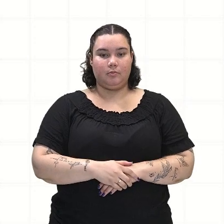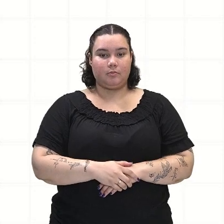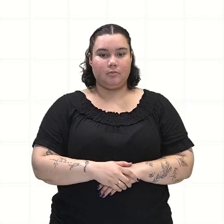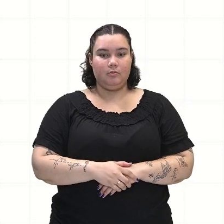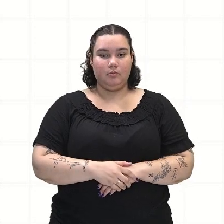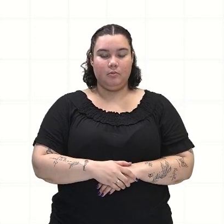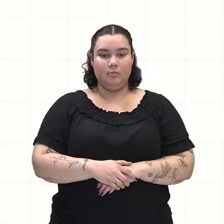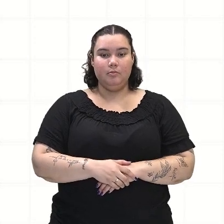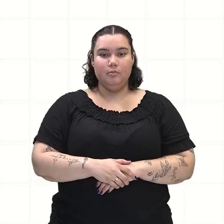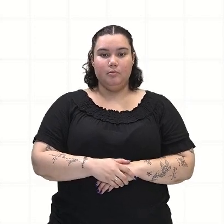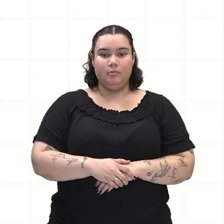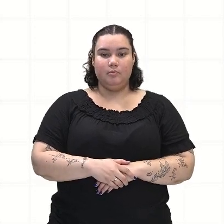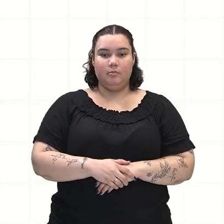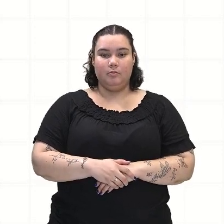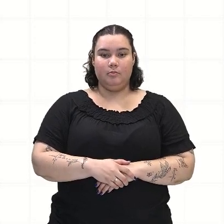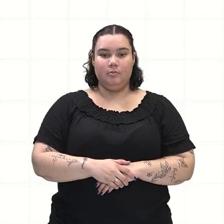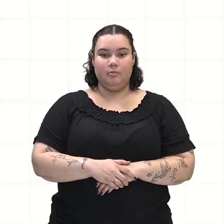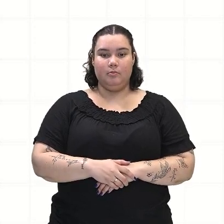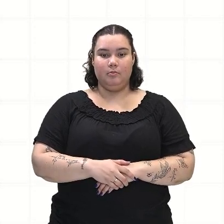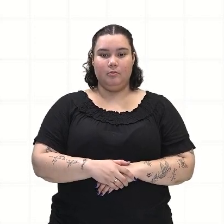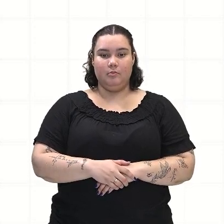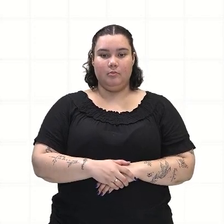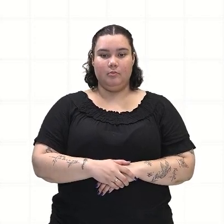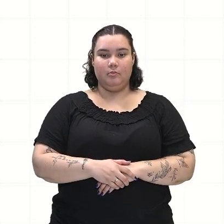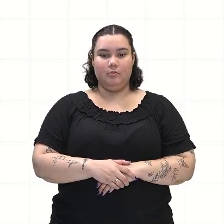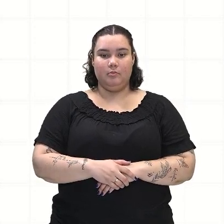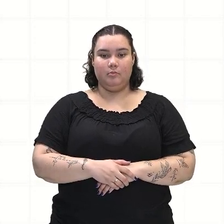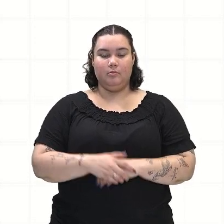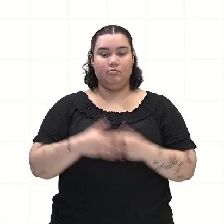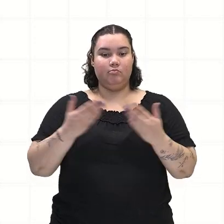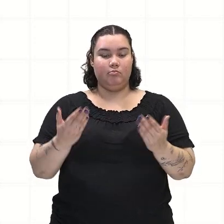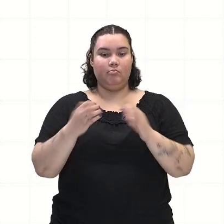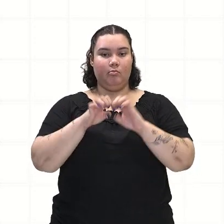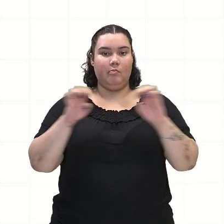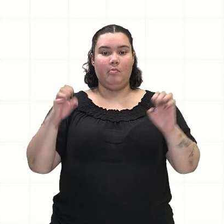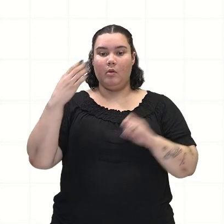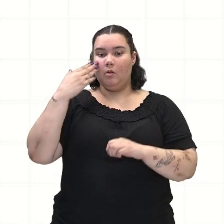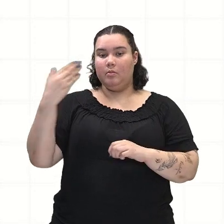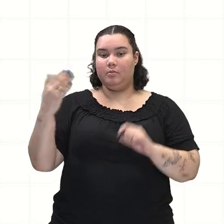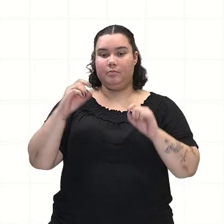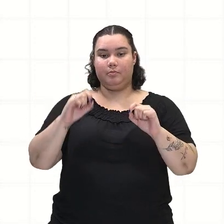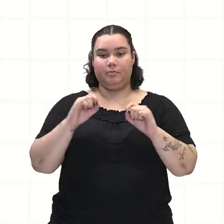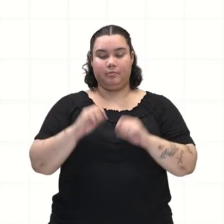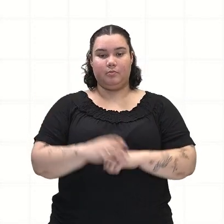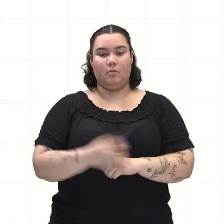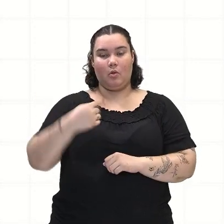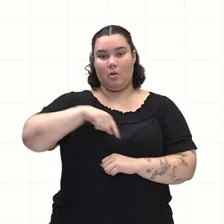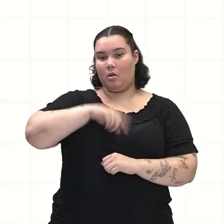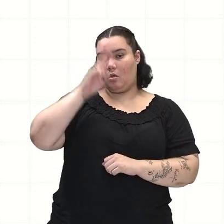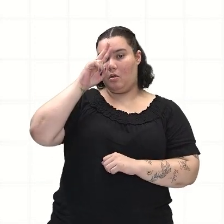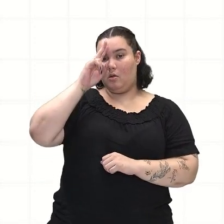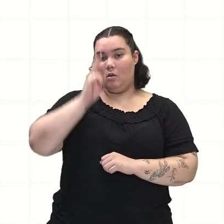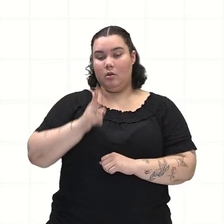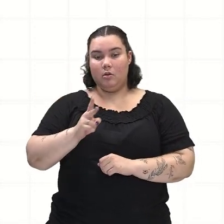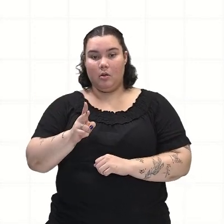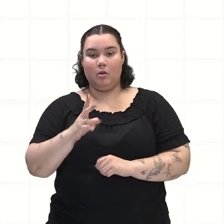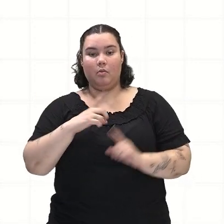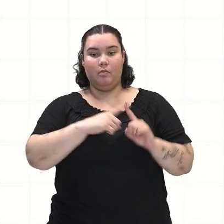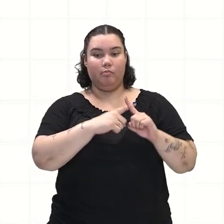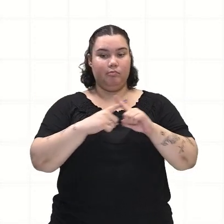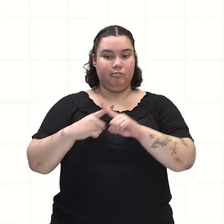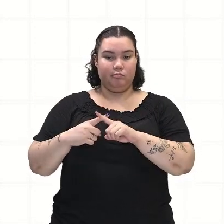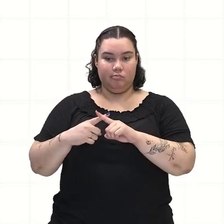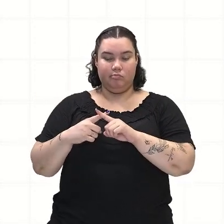por 2,5. E aqui, ó, só para a gente recordar, toda vez que eu multiplico